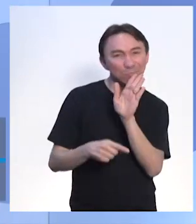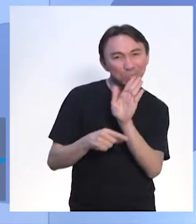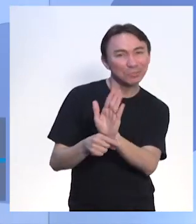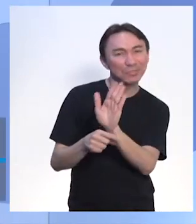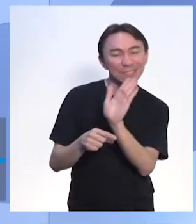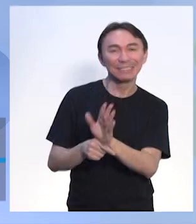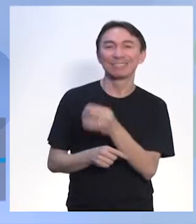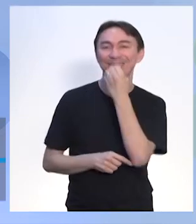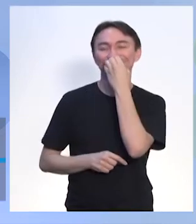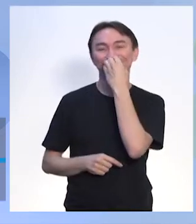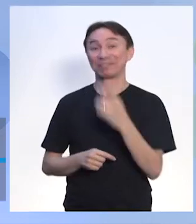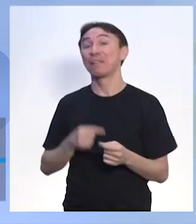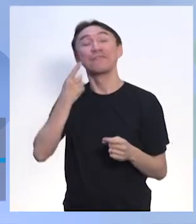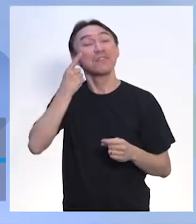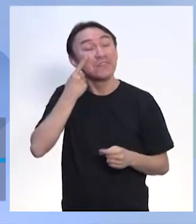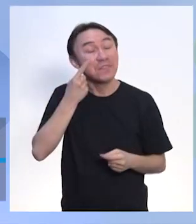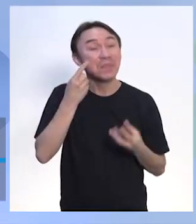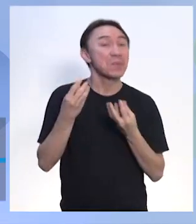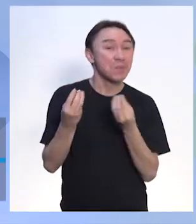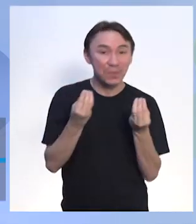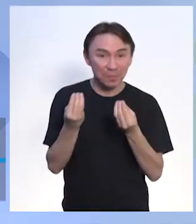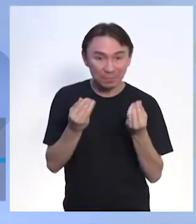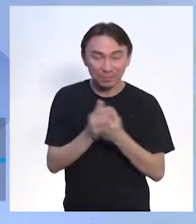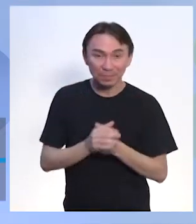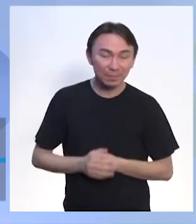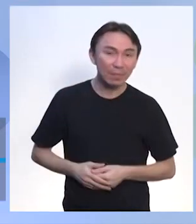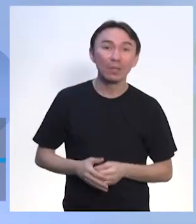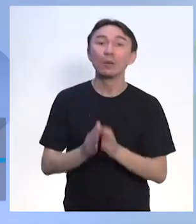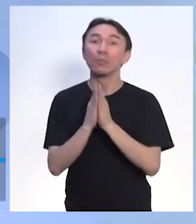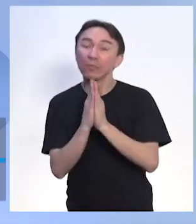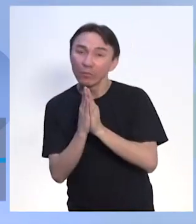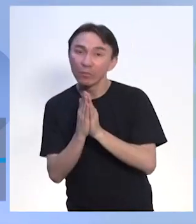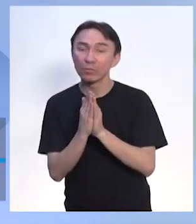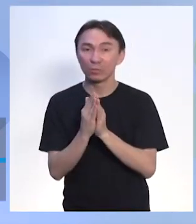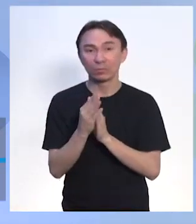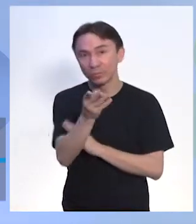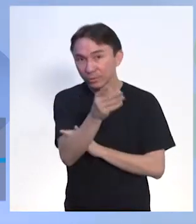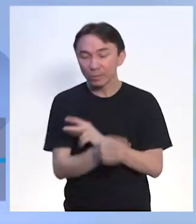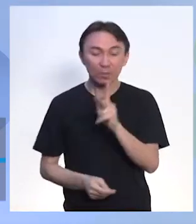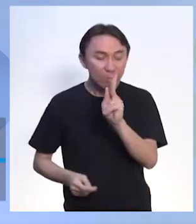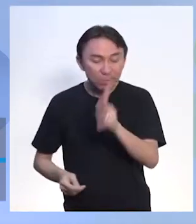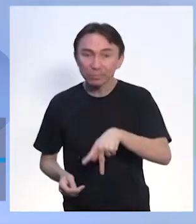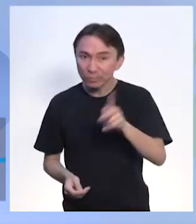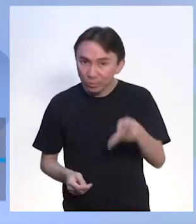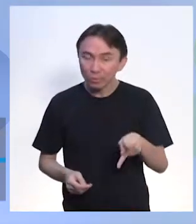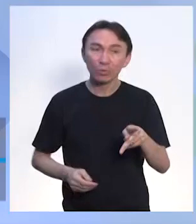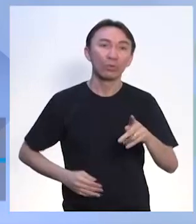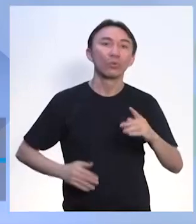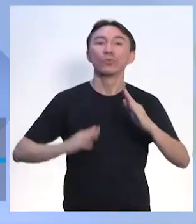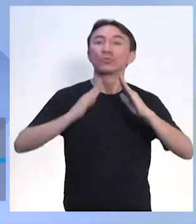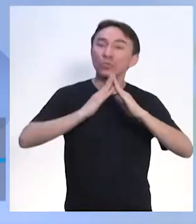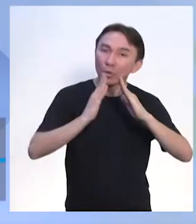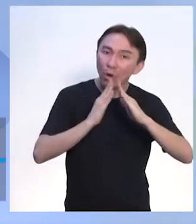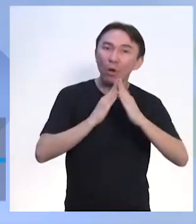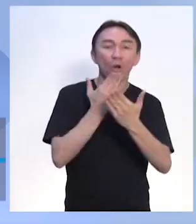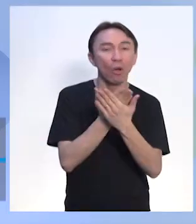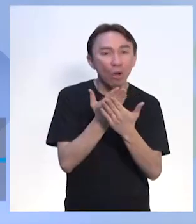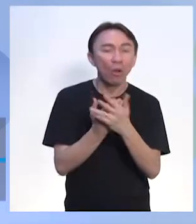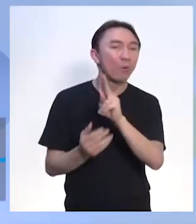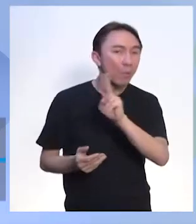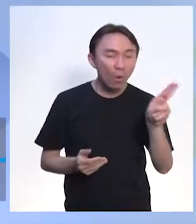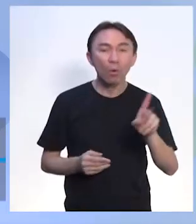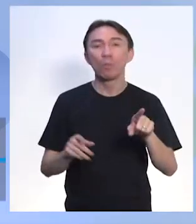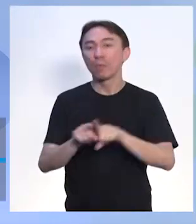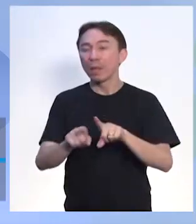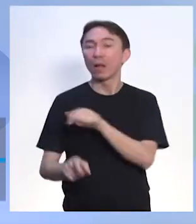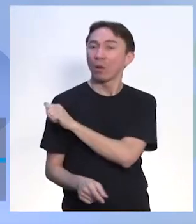funciona, né, Isso Jonas? mesmo. Só coloquem, né, nós pedimos aí, coloque nome do professor, nome da escola, Legal. nome do aluno que está comentando aí na